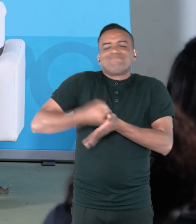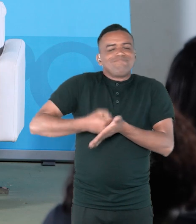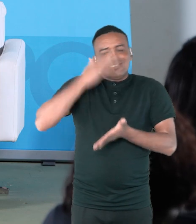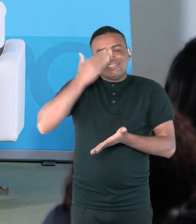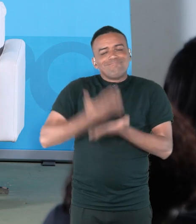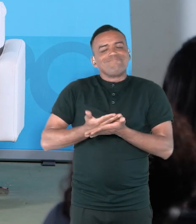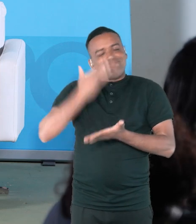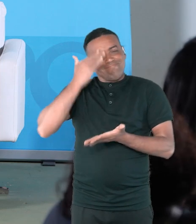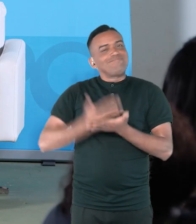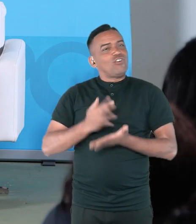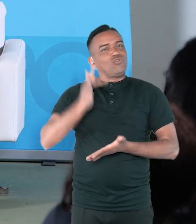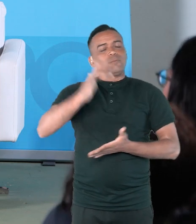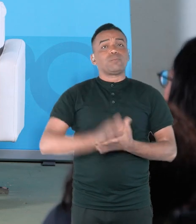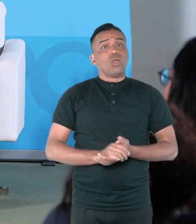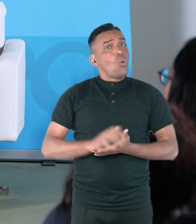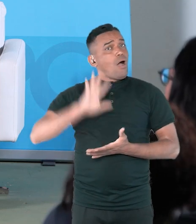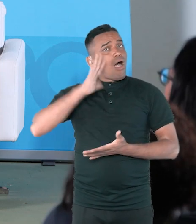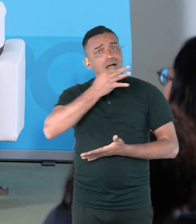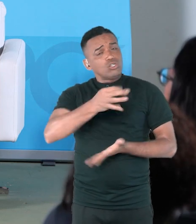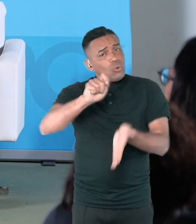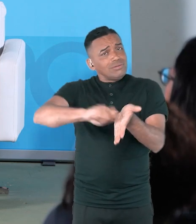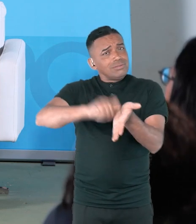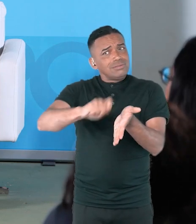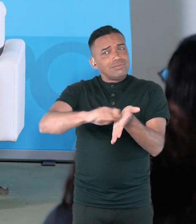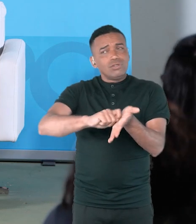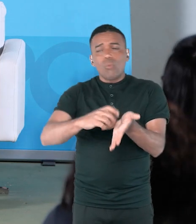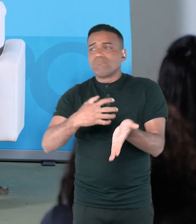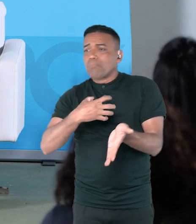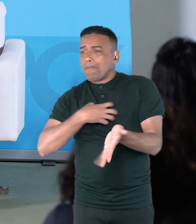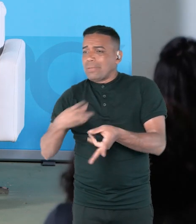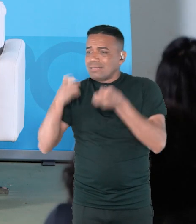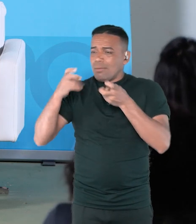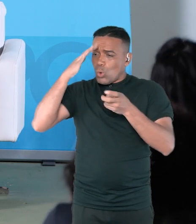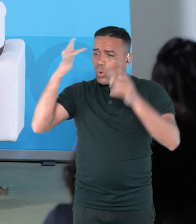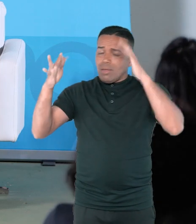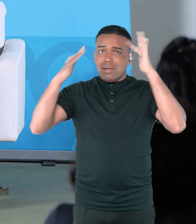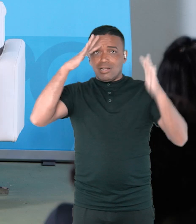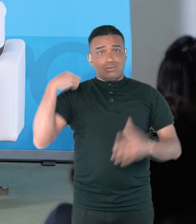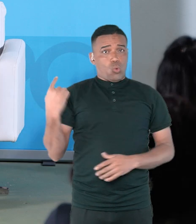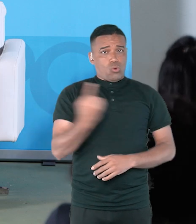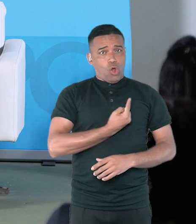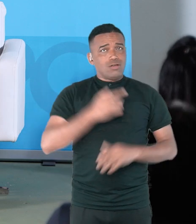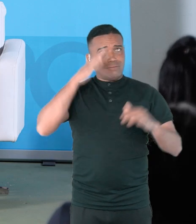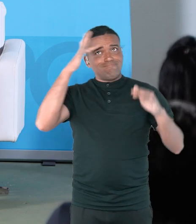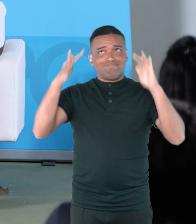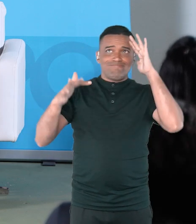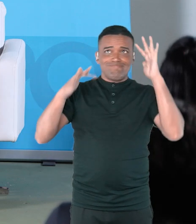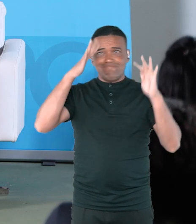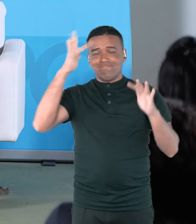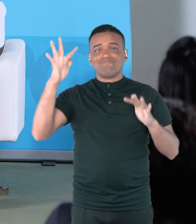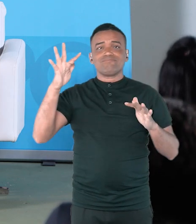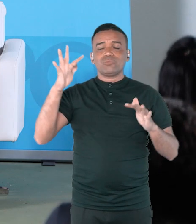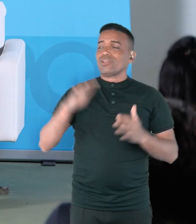gente está tendo, na verdade, eu acho que eu escrevi isso porque eu sinto que a nossa imaginação,